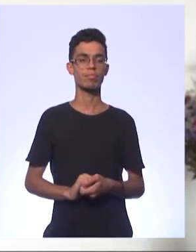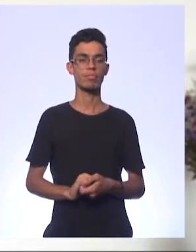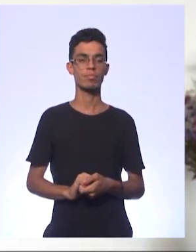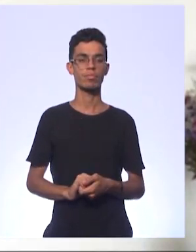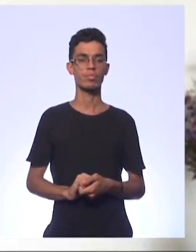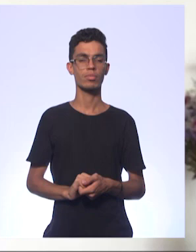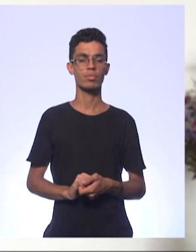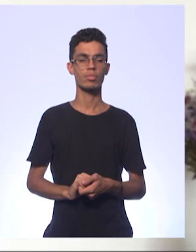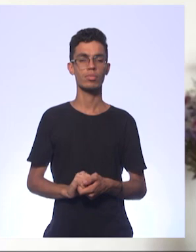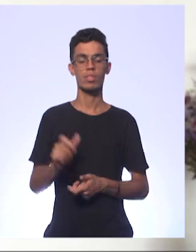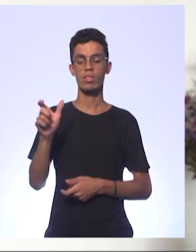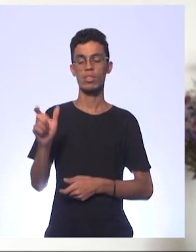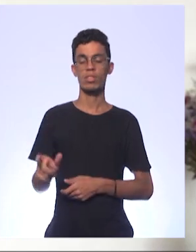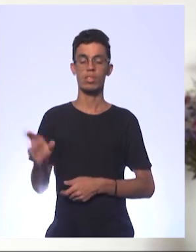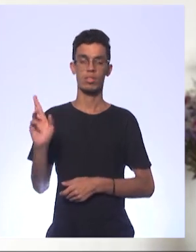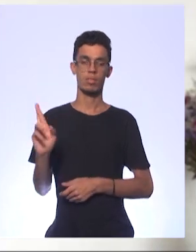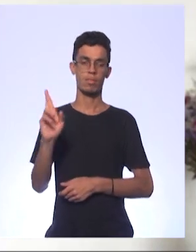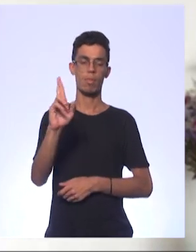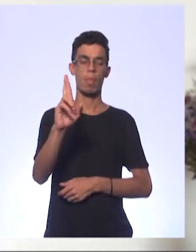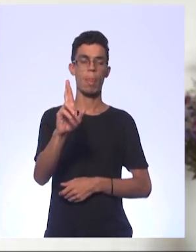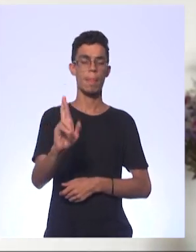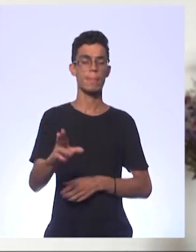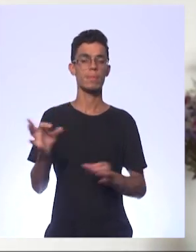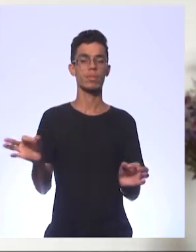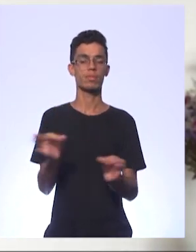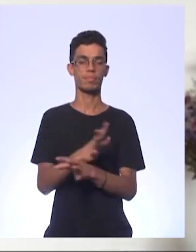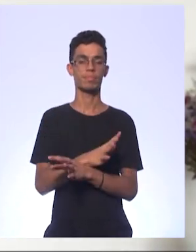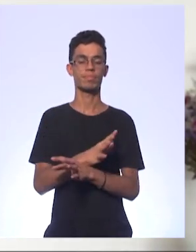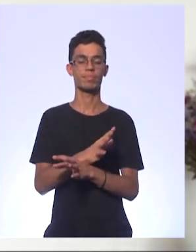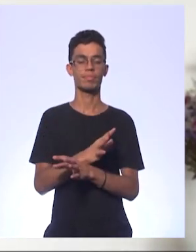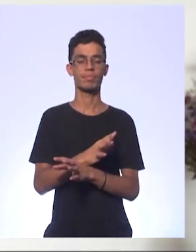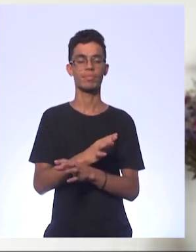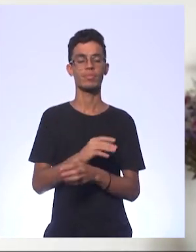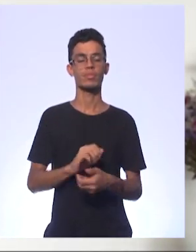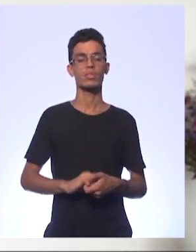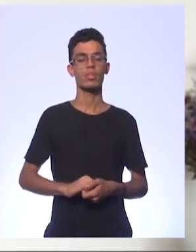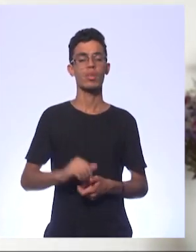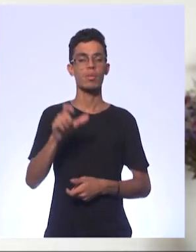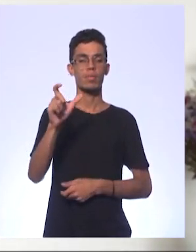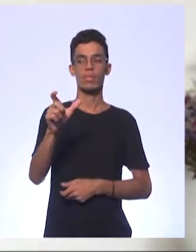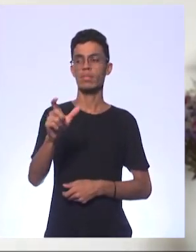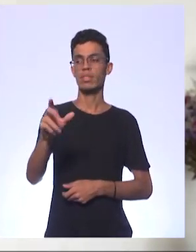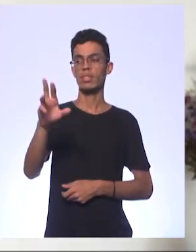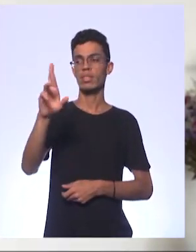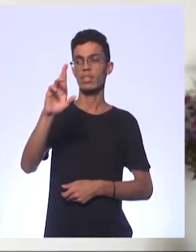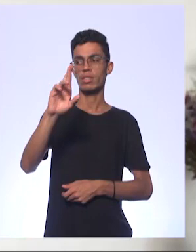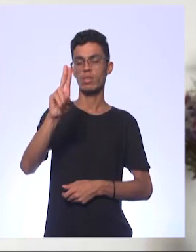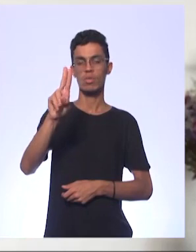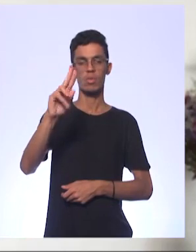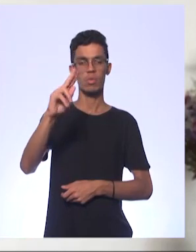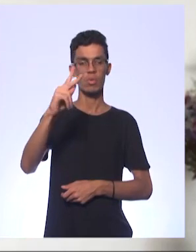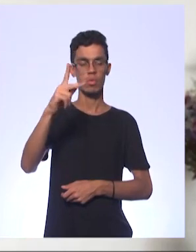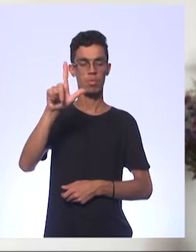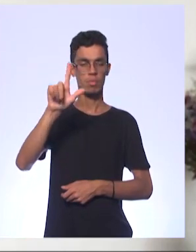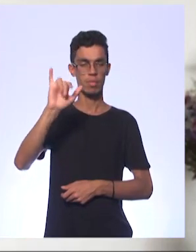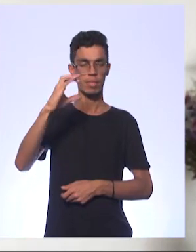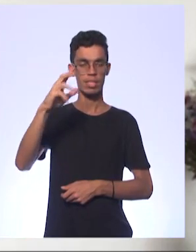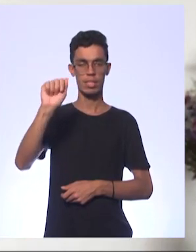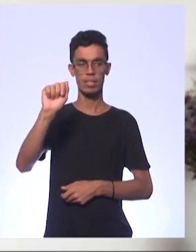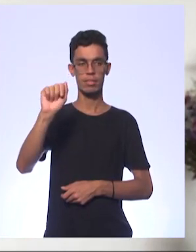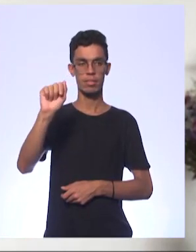para você responder antes de passar para a Tamires, para encerrar o assunto da rubrica. Rubrica é um parâmetro de avaliação?